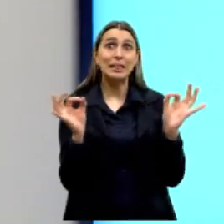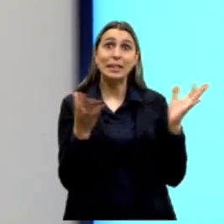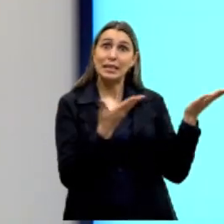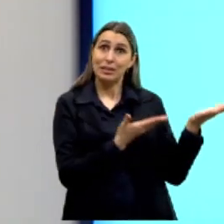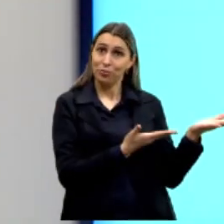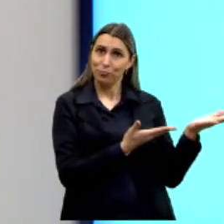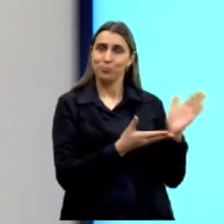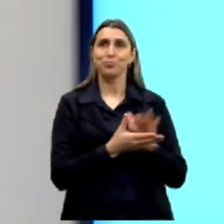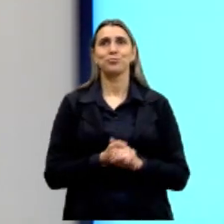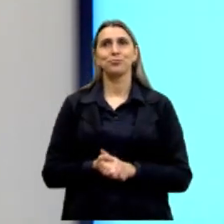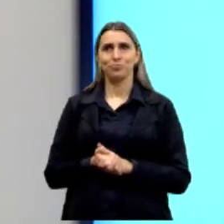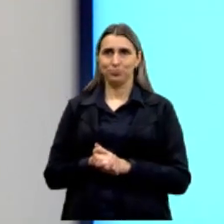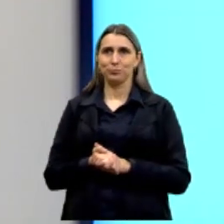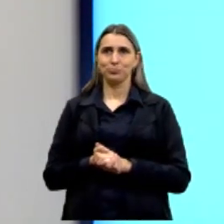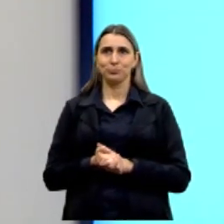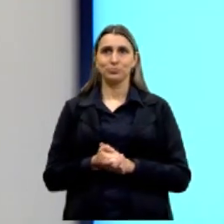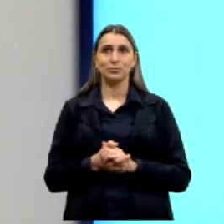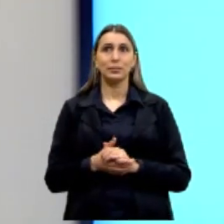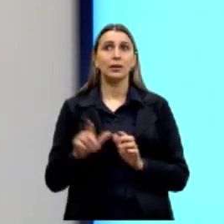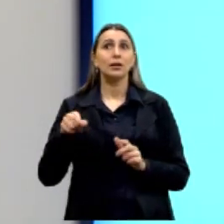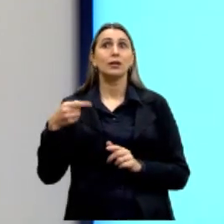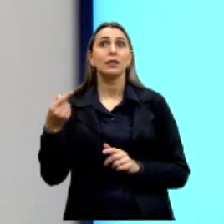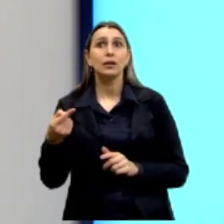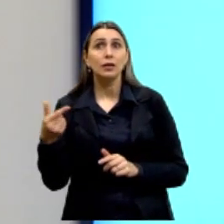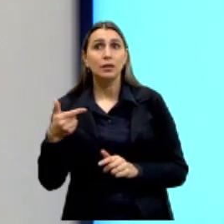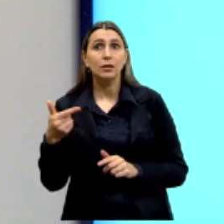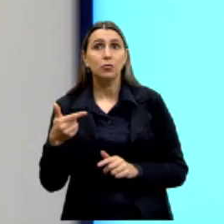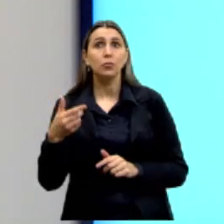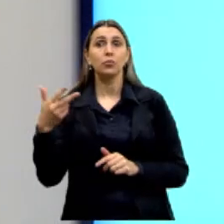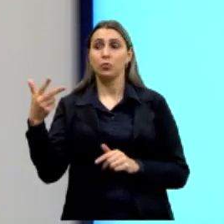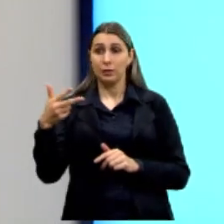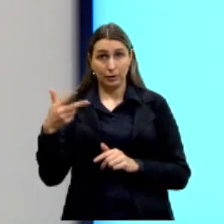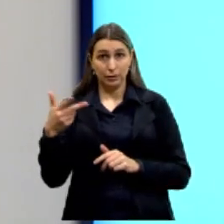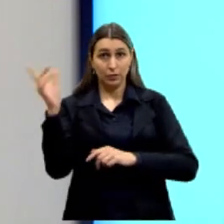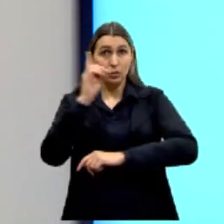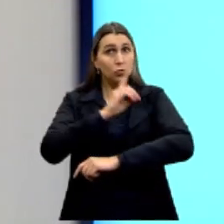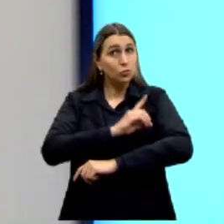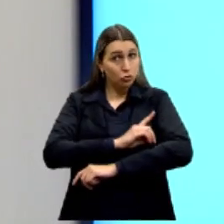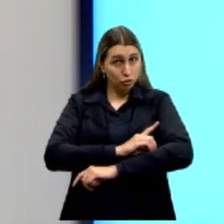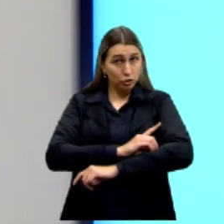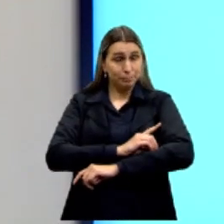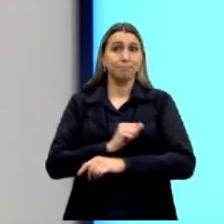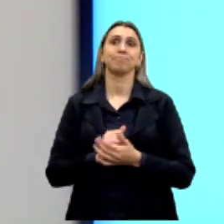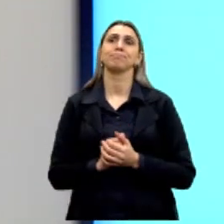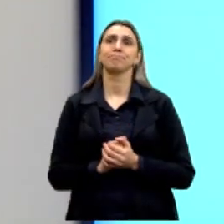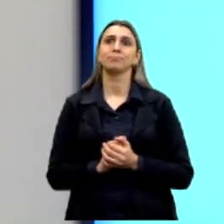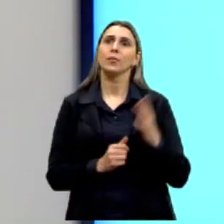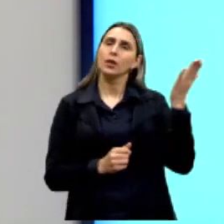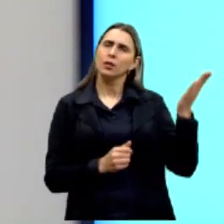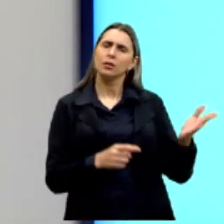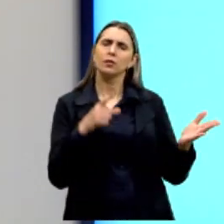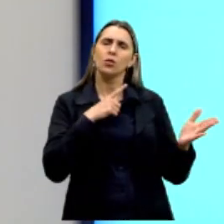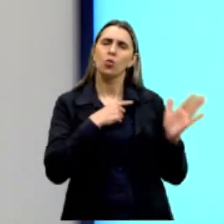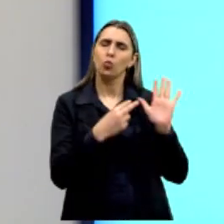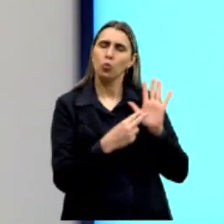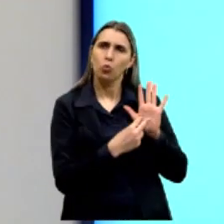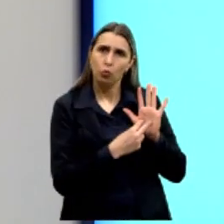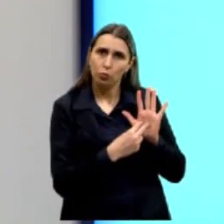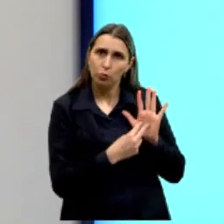e seguimos segundo e terceiro dia então houve